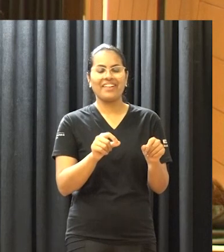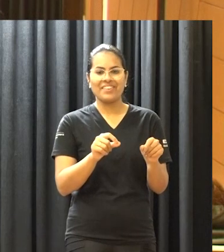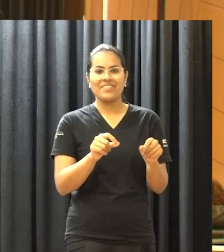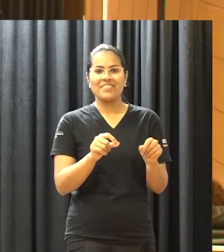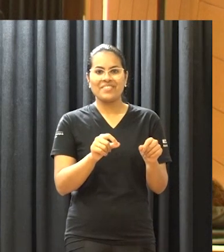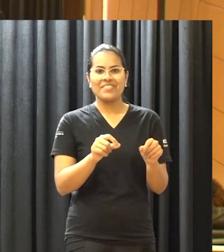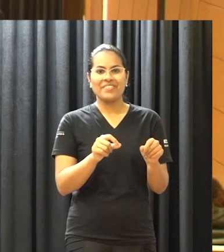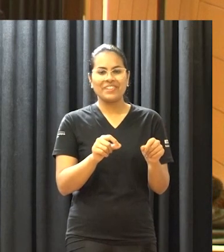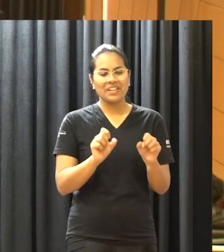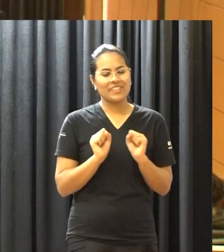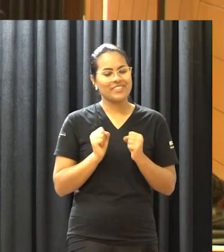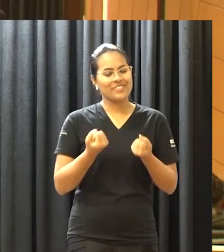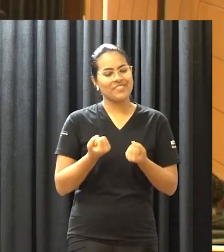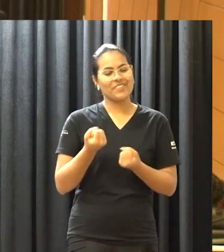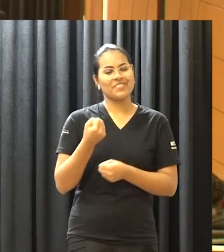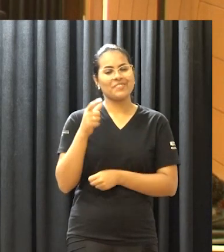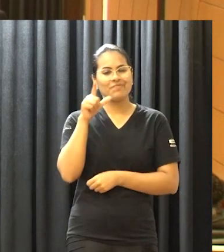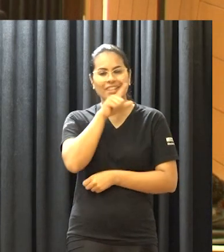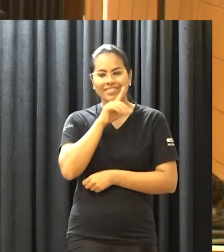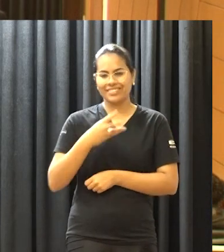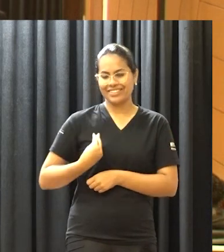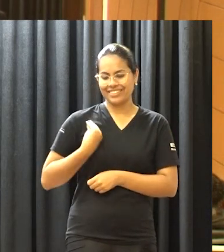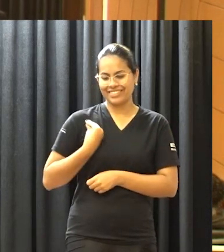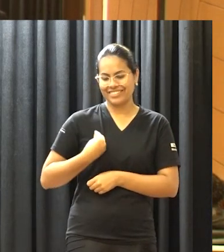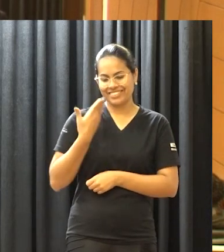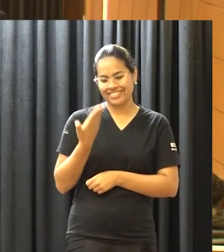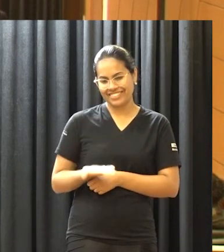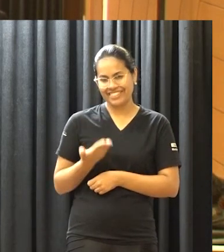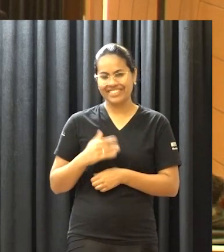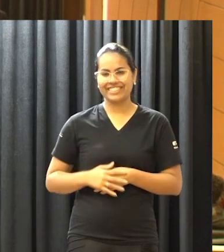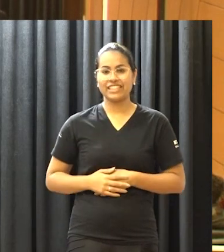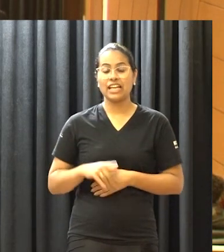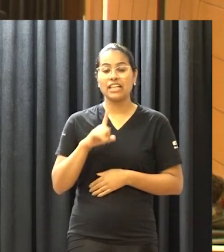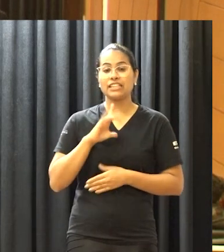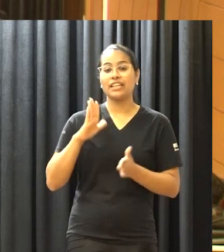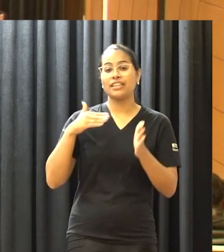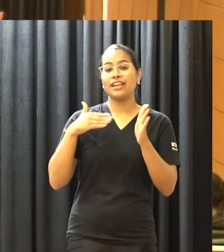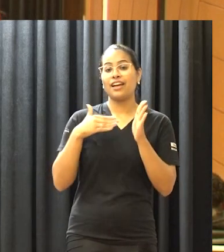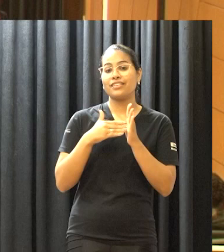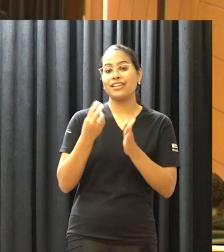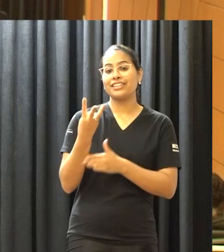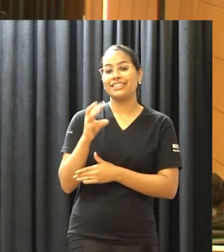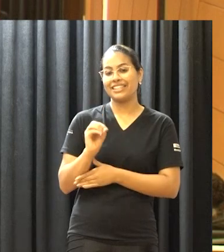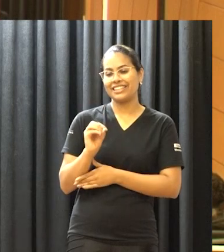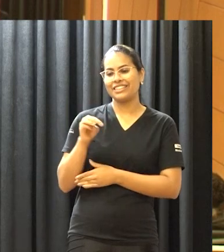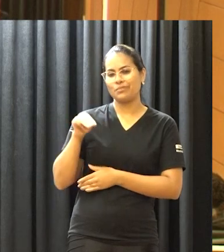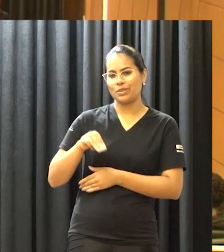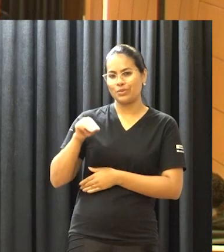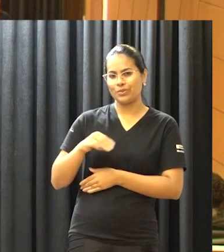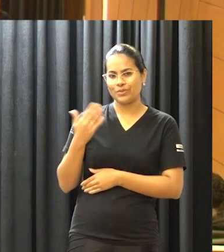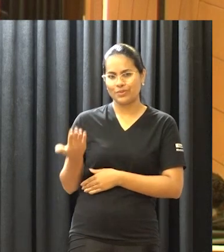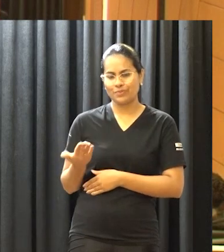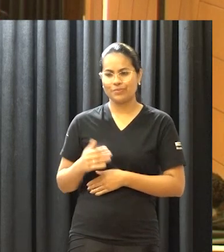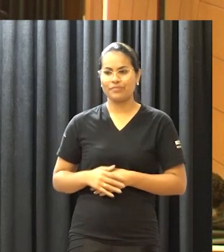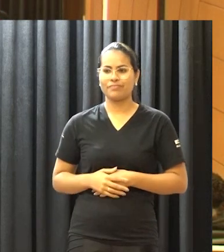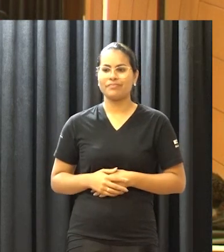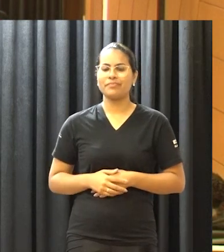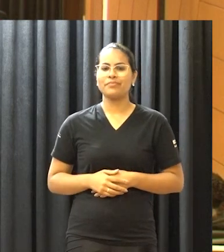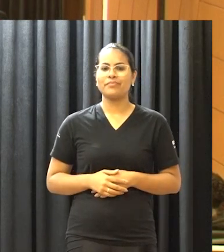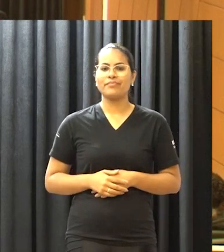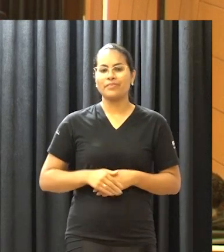Muito obrigada. E você tem aproximadamente, até 30 minutos, tá? Fica à vontade.